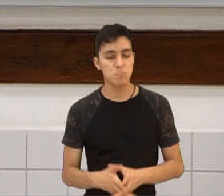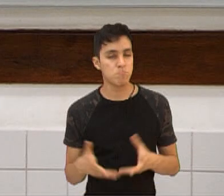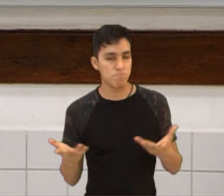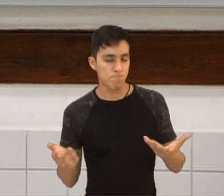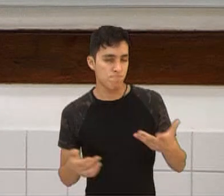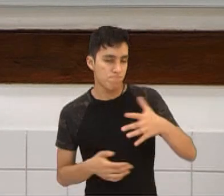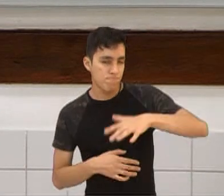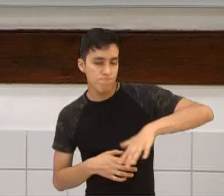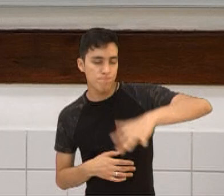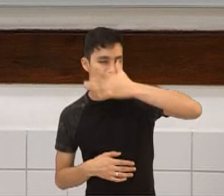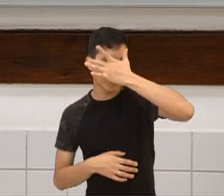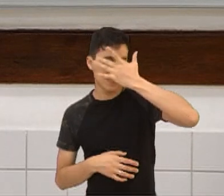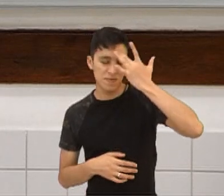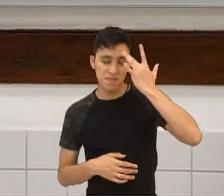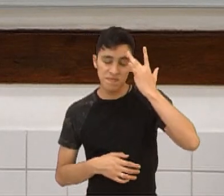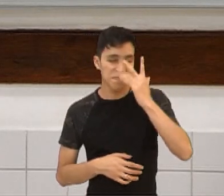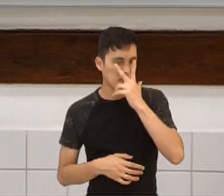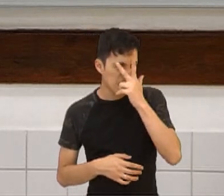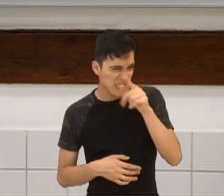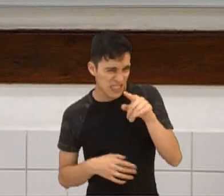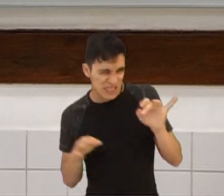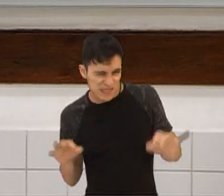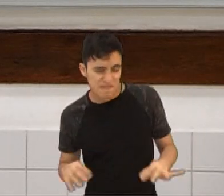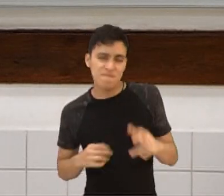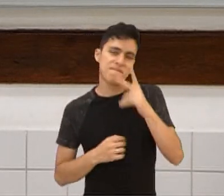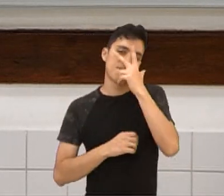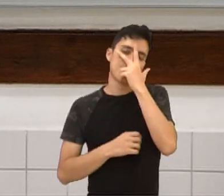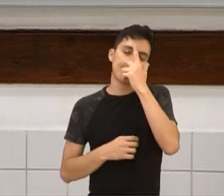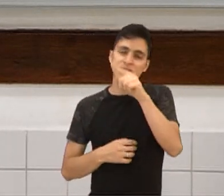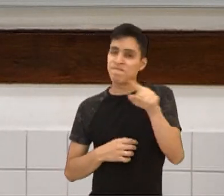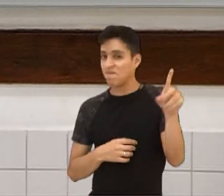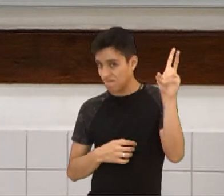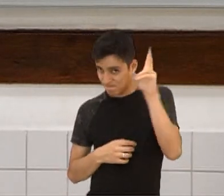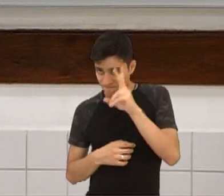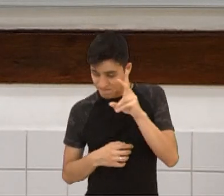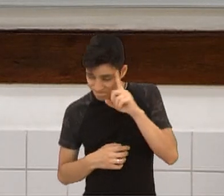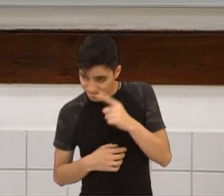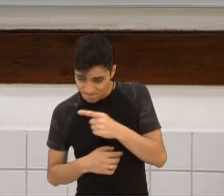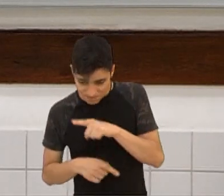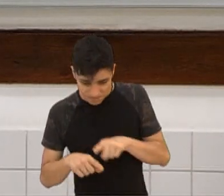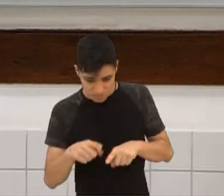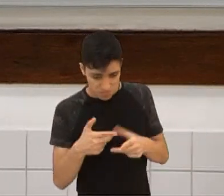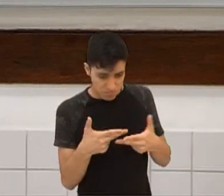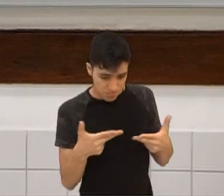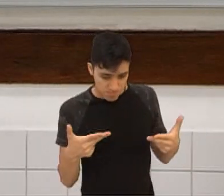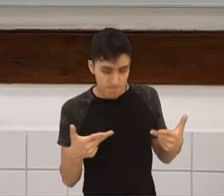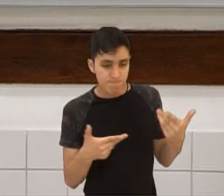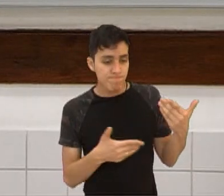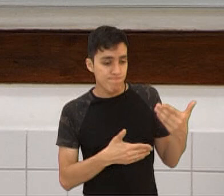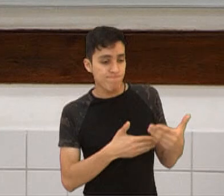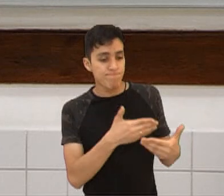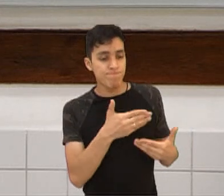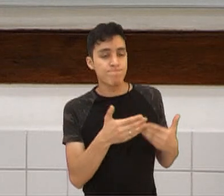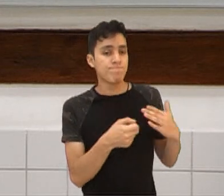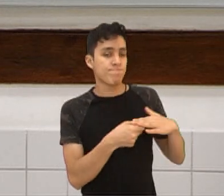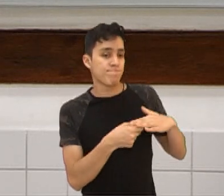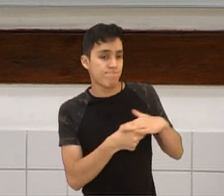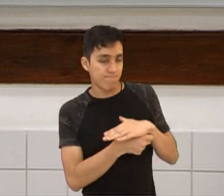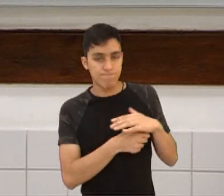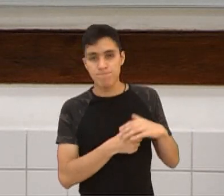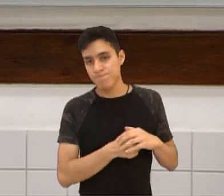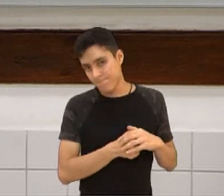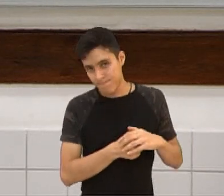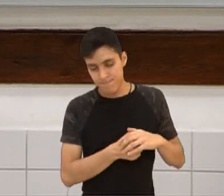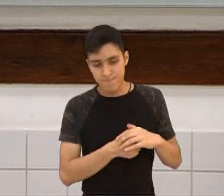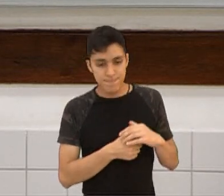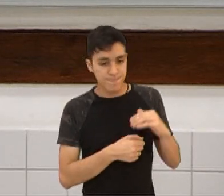E aí, gente, será que você acertou? Acho que você lembrou, né? Que esses produtos, então, eles vão ficando acumulados ao longo de uma cadeia alimentar. Então, quanto maior